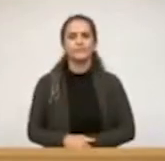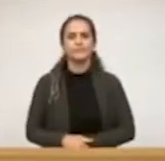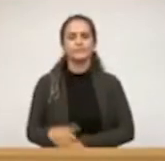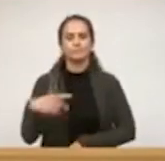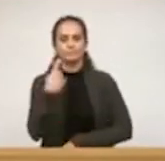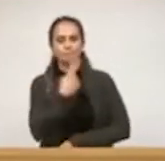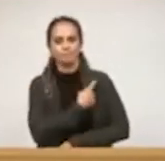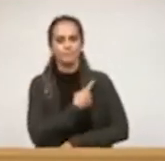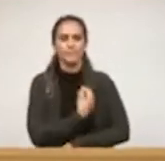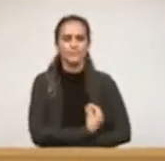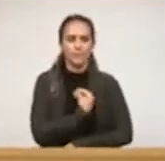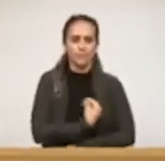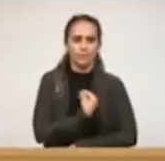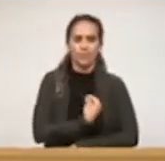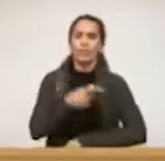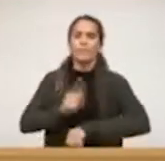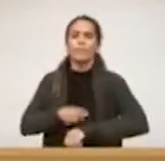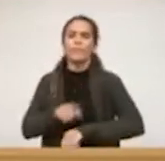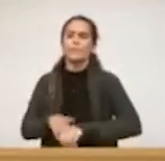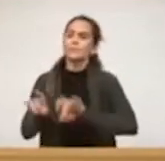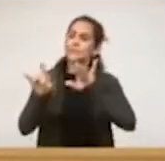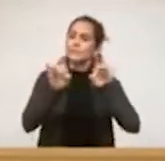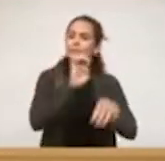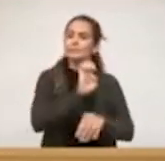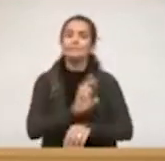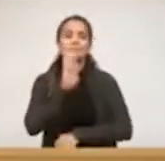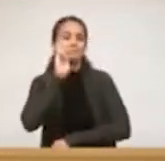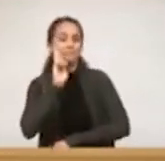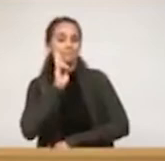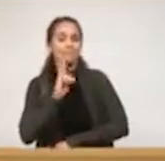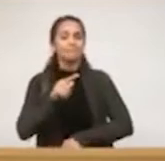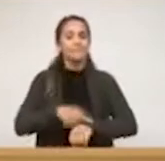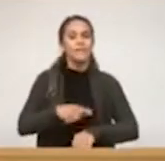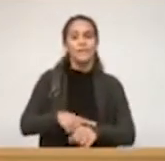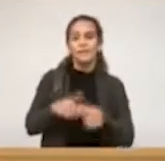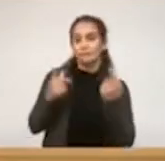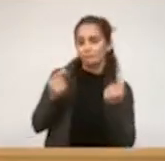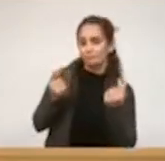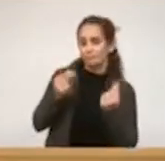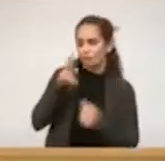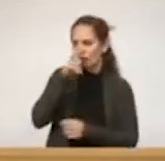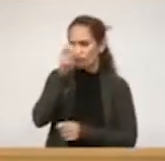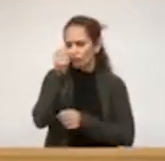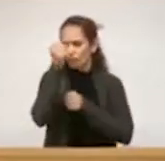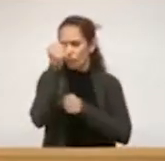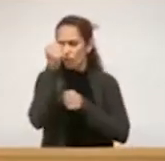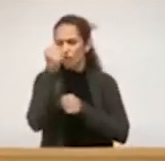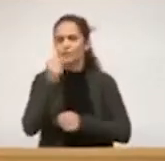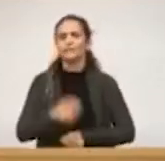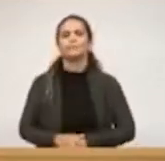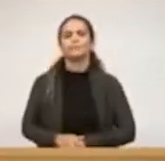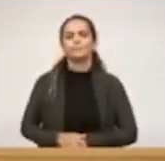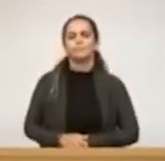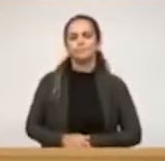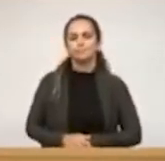e nós estamos vivendo um momento muito especial no estado de Rondônia momento economia forte e talvez para